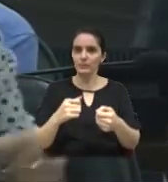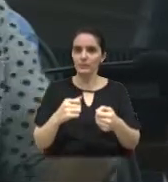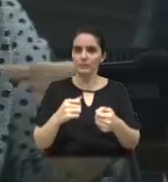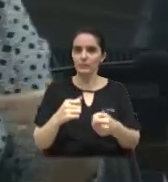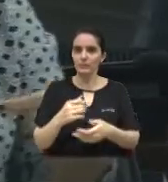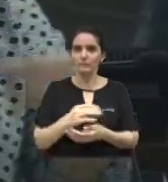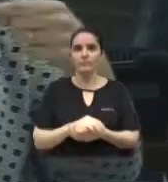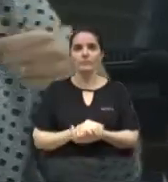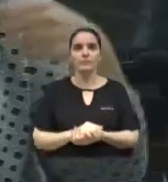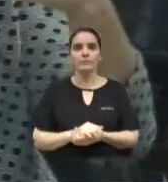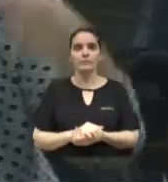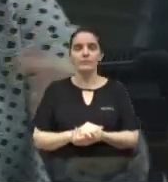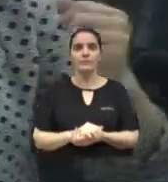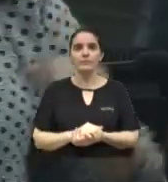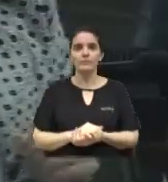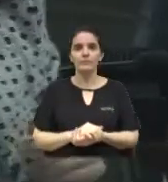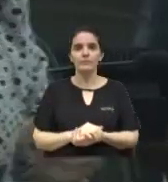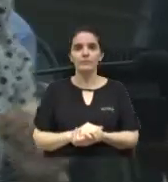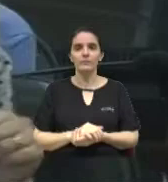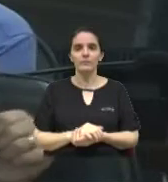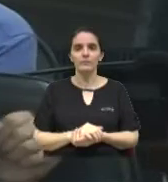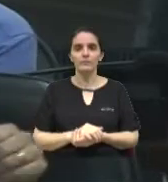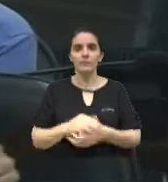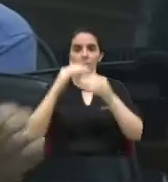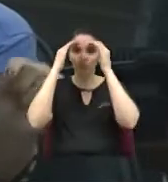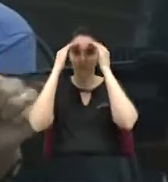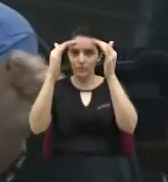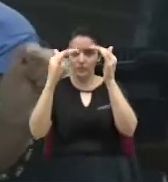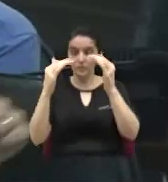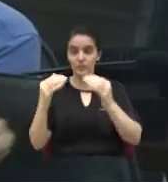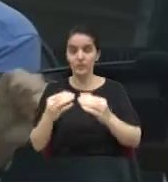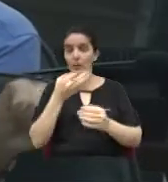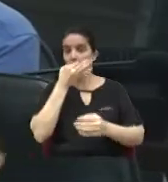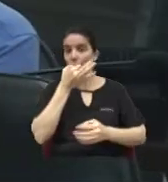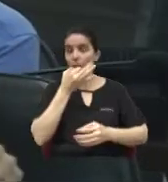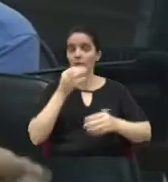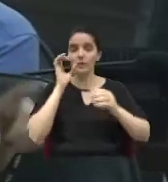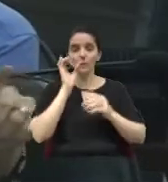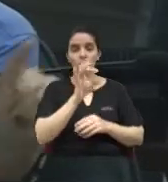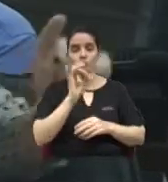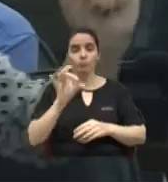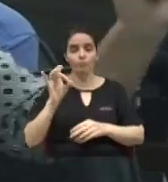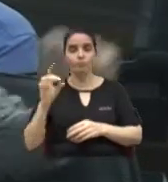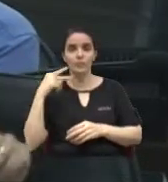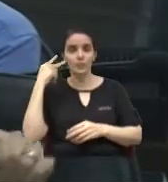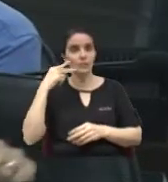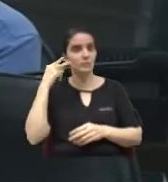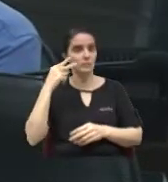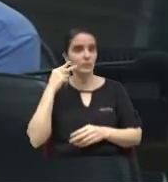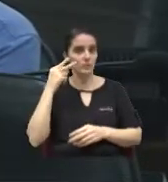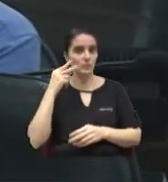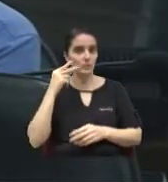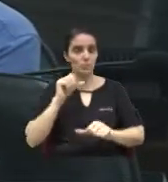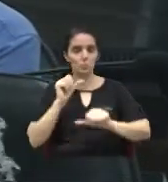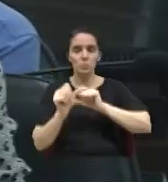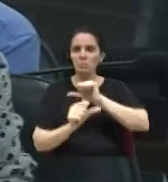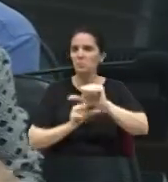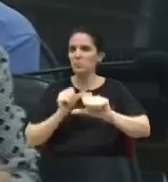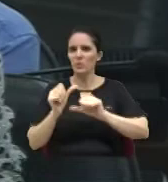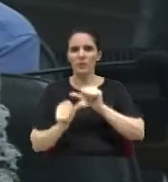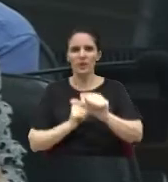nós estamos todos nos manifestando com relação ao ponto, para que os discursos não sejam enviesados conforme